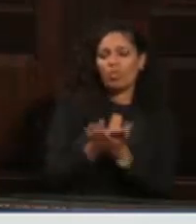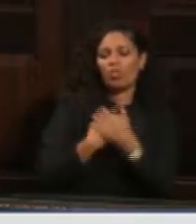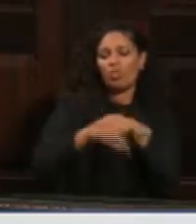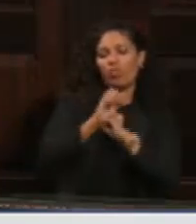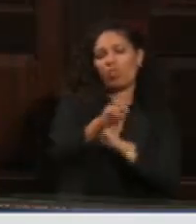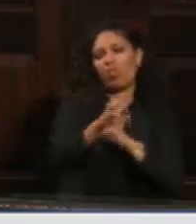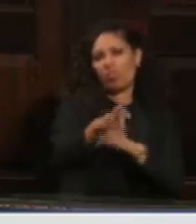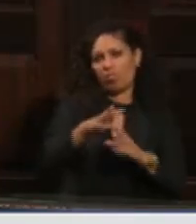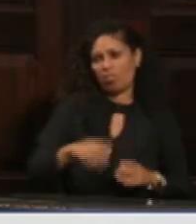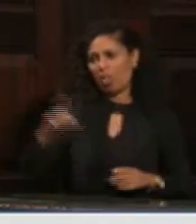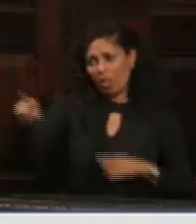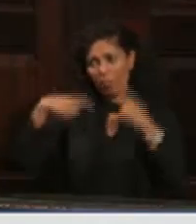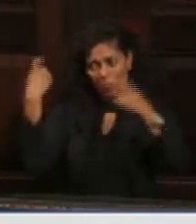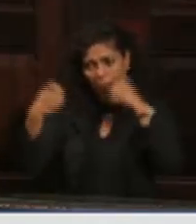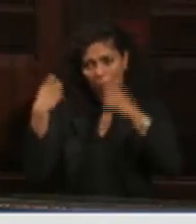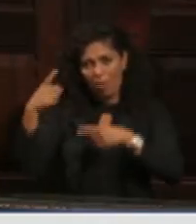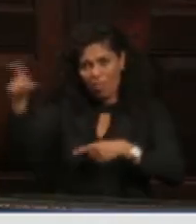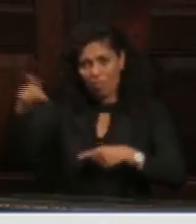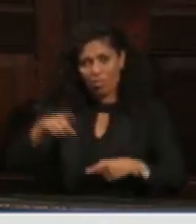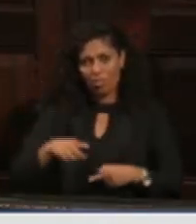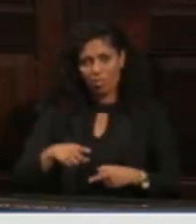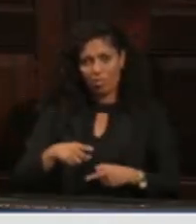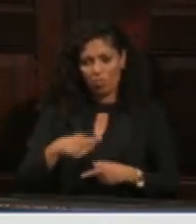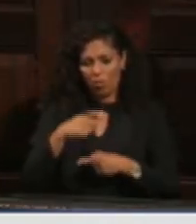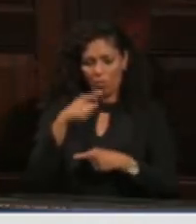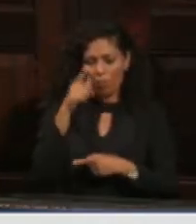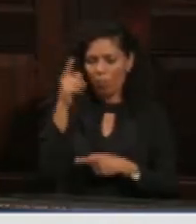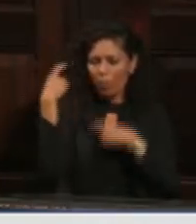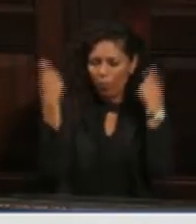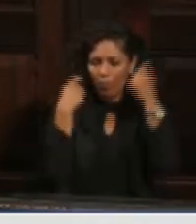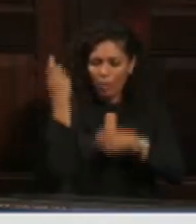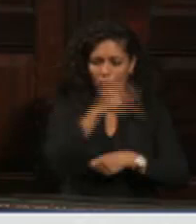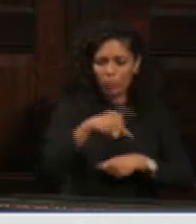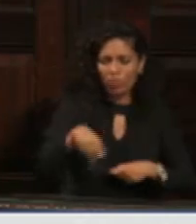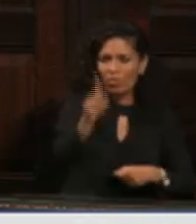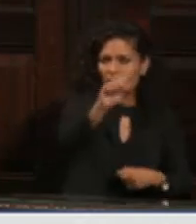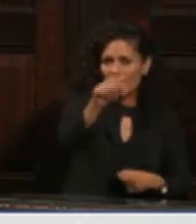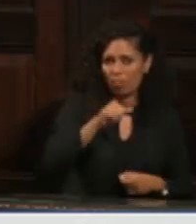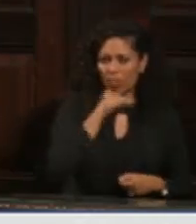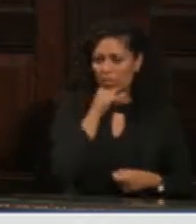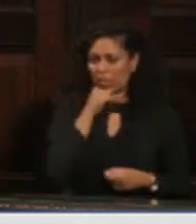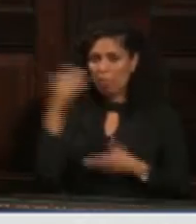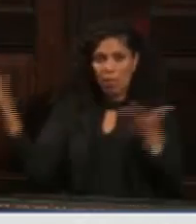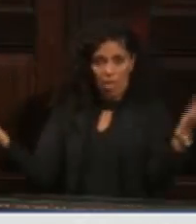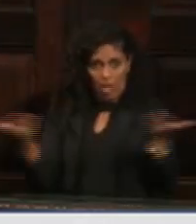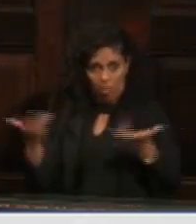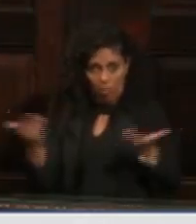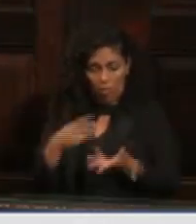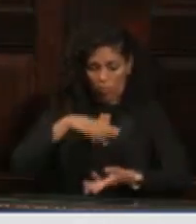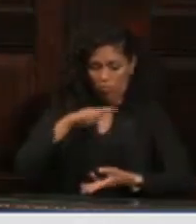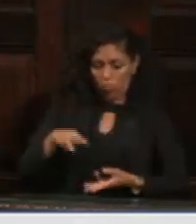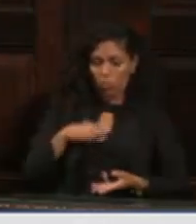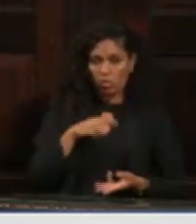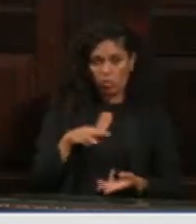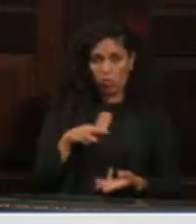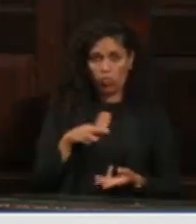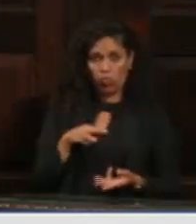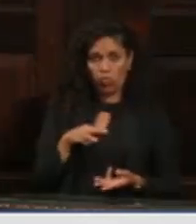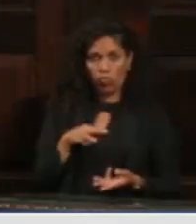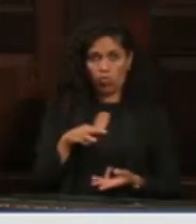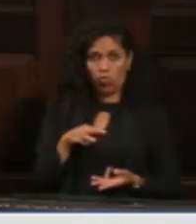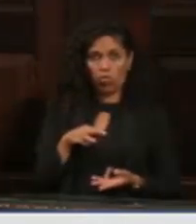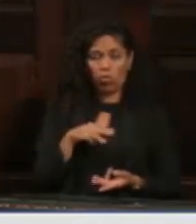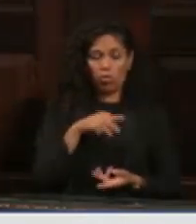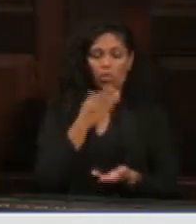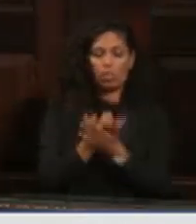esta carta enviada às direções de escolas em todo o Brasil, em que o ministro colombiano de nascimento,